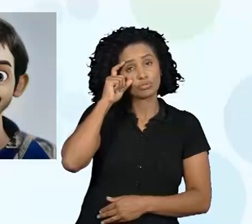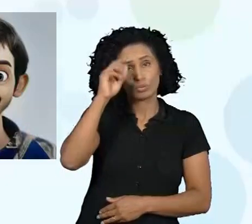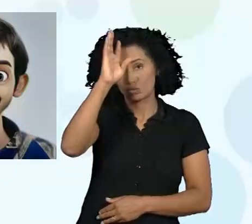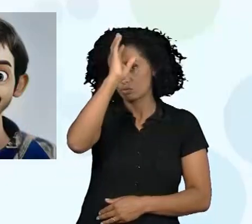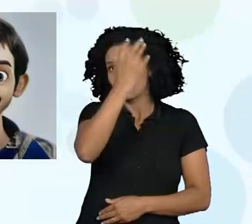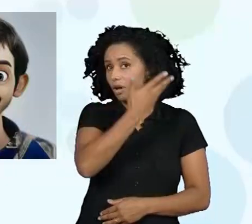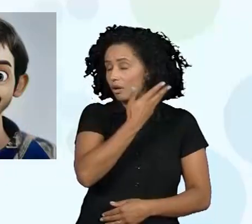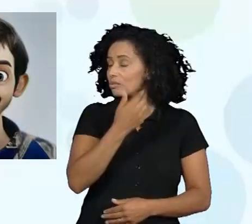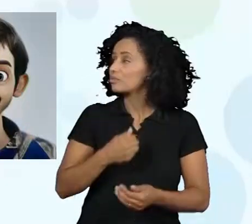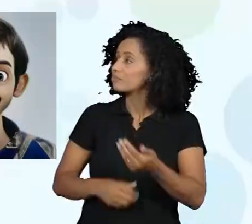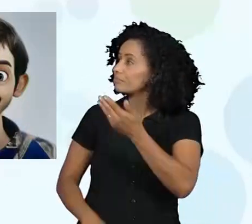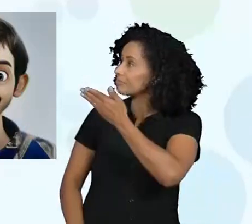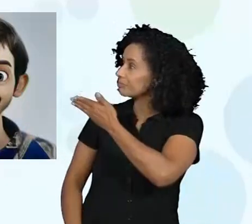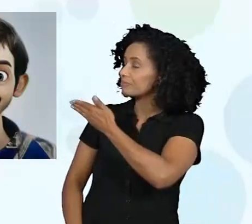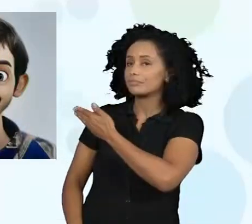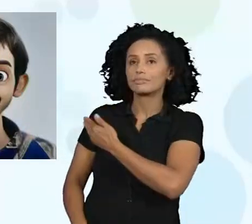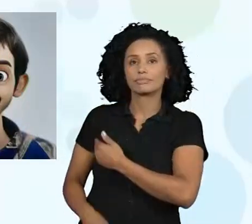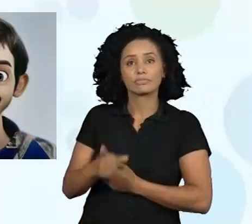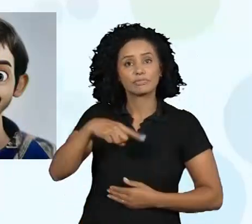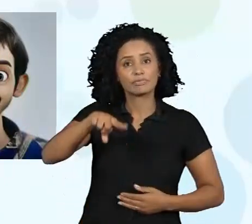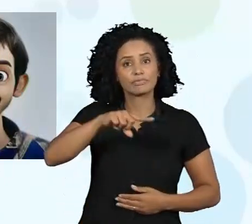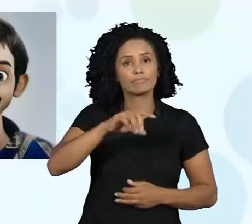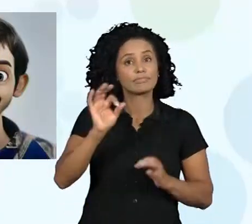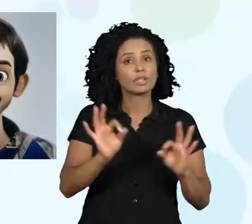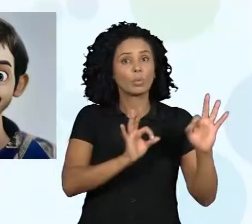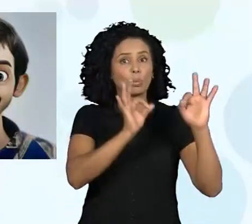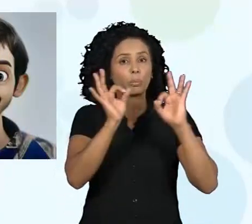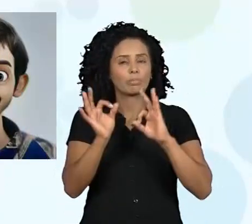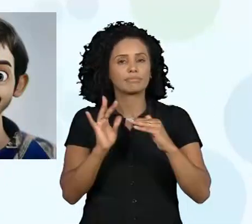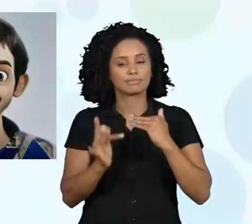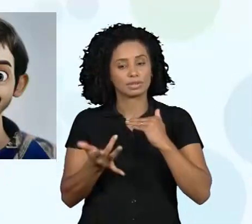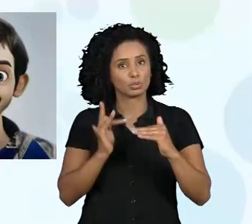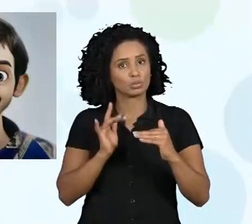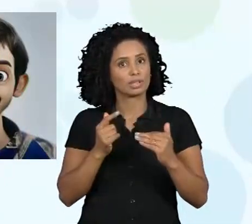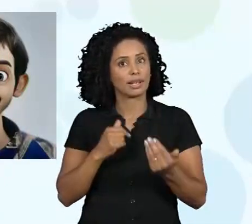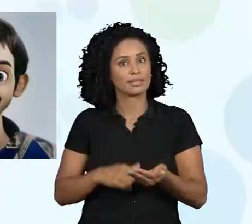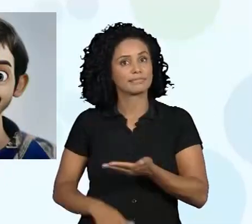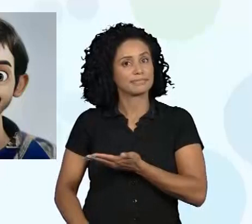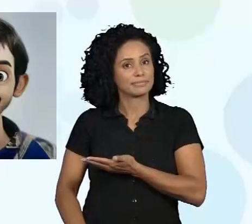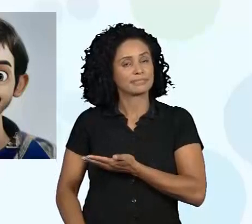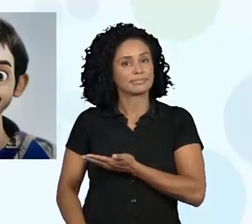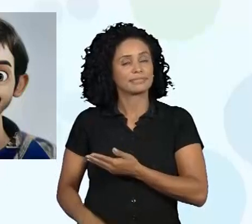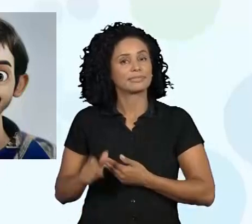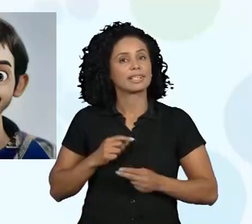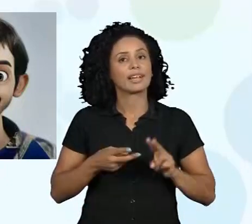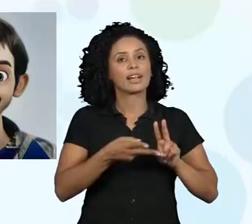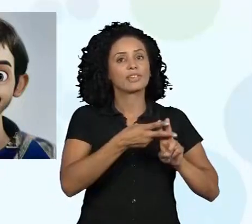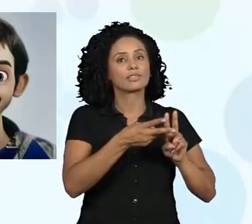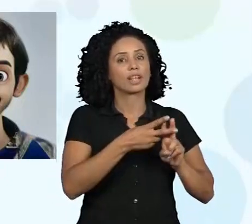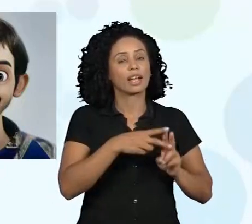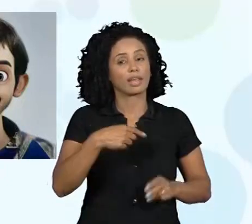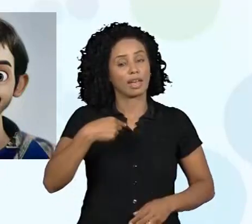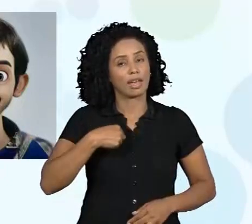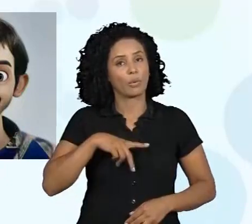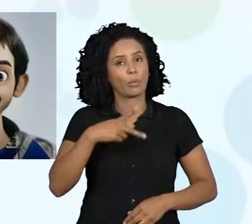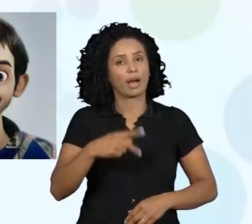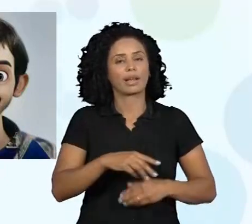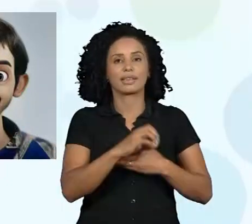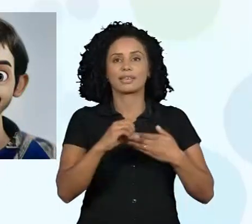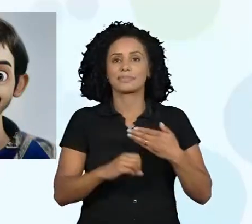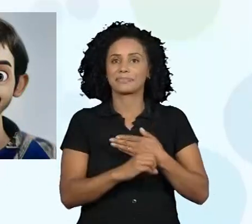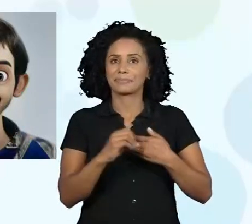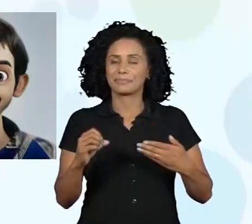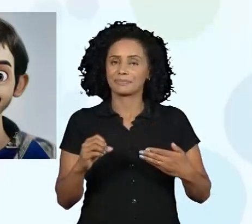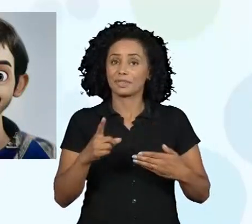Pro Joelson, e vamos deixar aí também as nossas redes sociais com o hashtag EuNoCMSP para que vocês